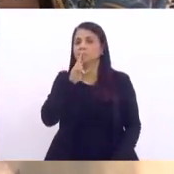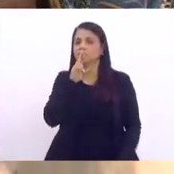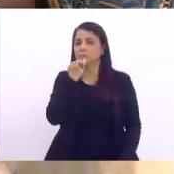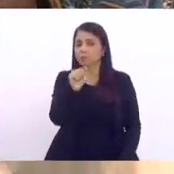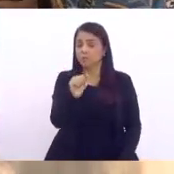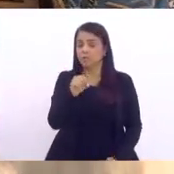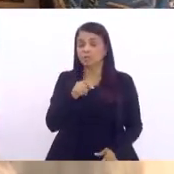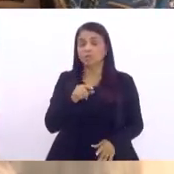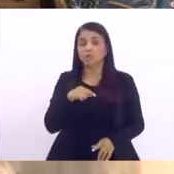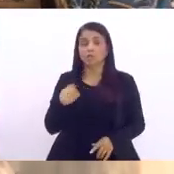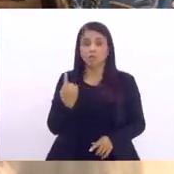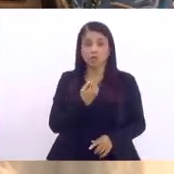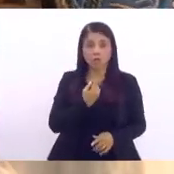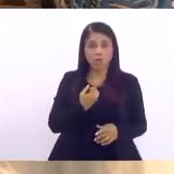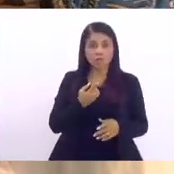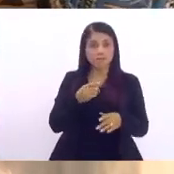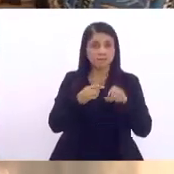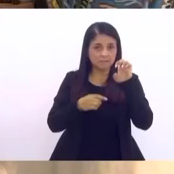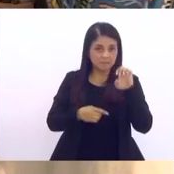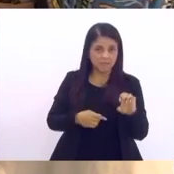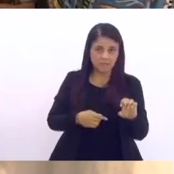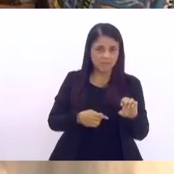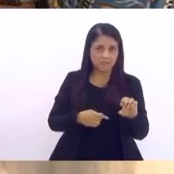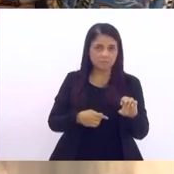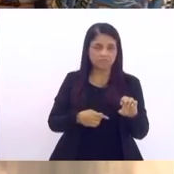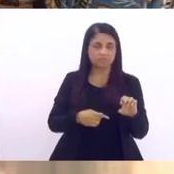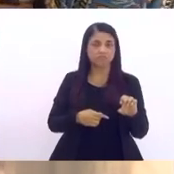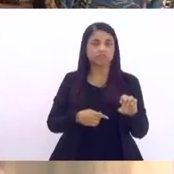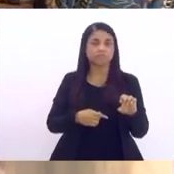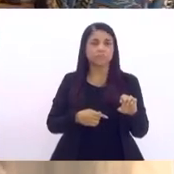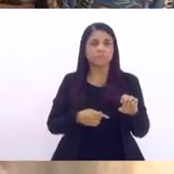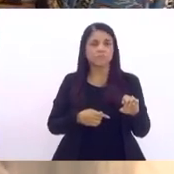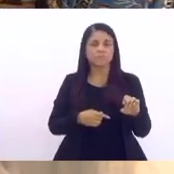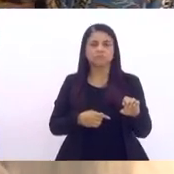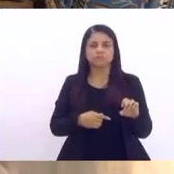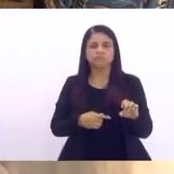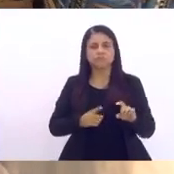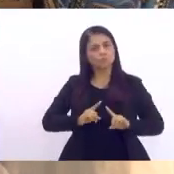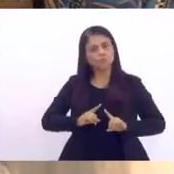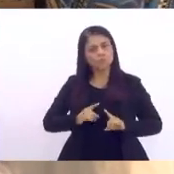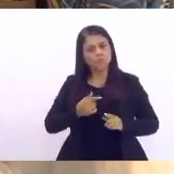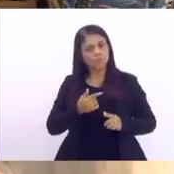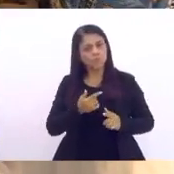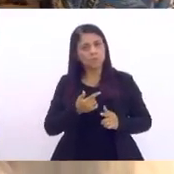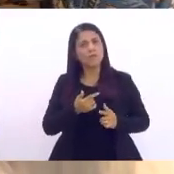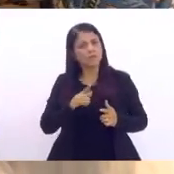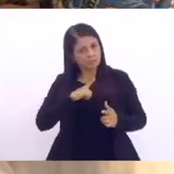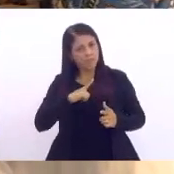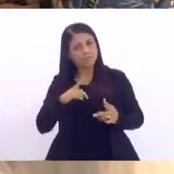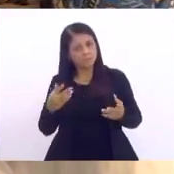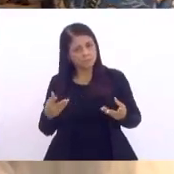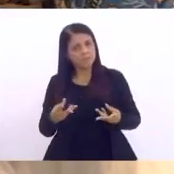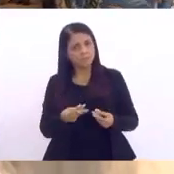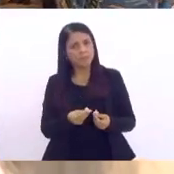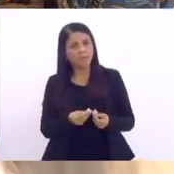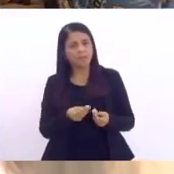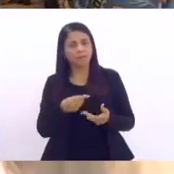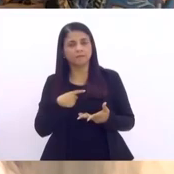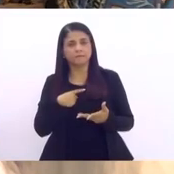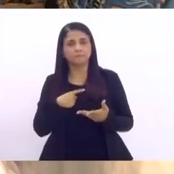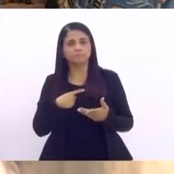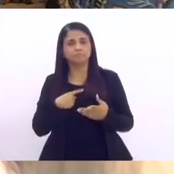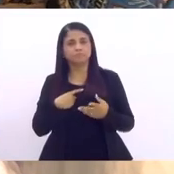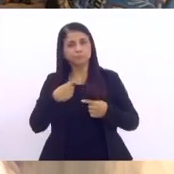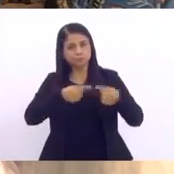insensíveis a esse problema. Ao contrário, podemos discutir o mérito, né, a